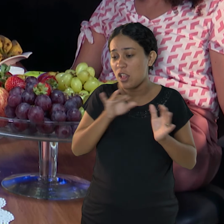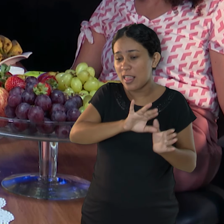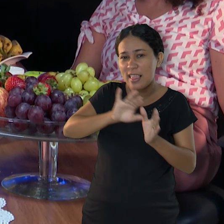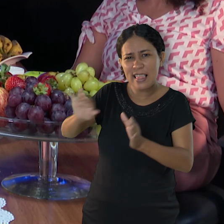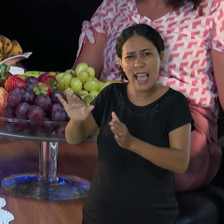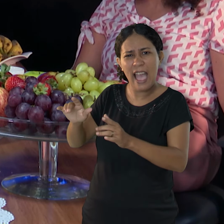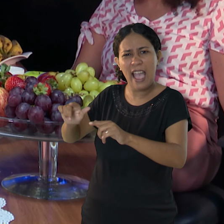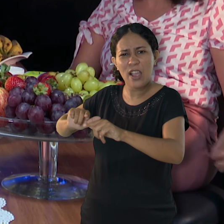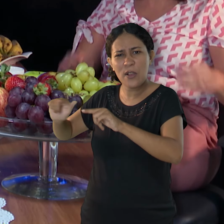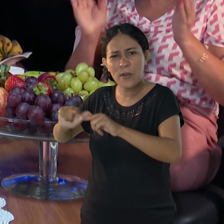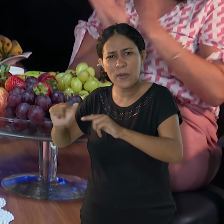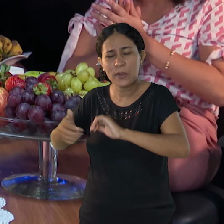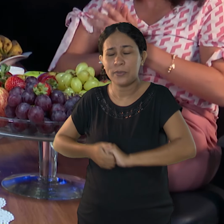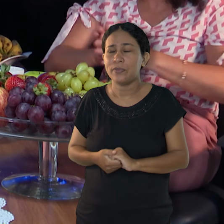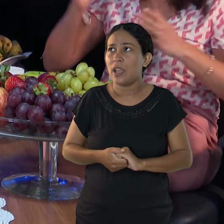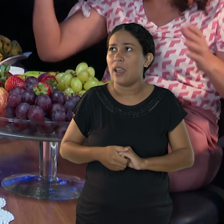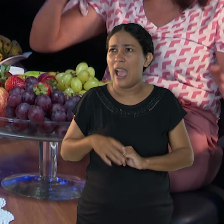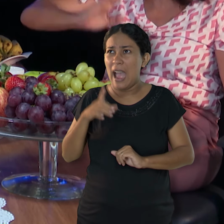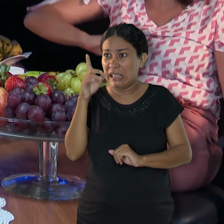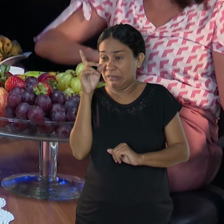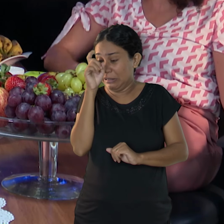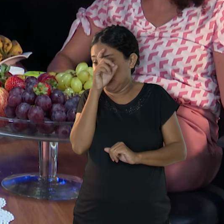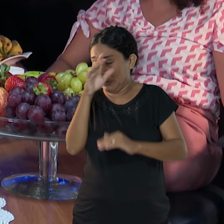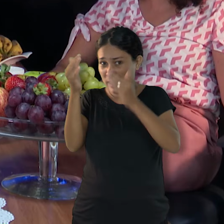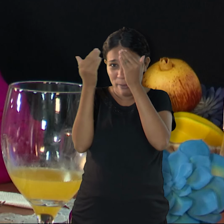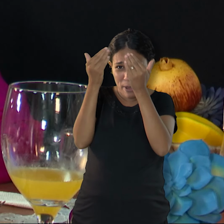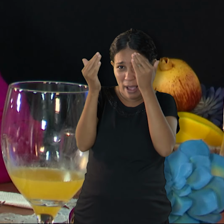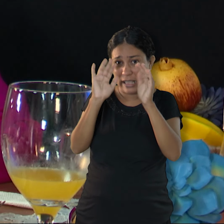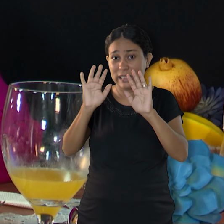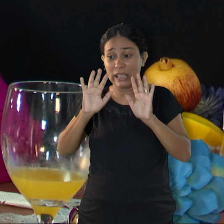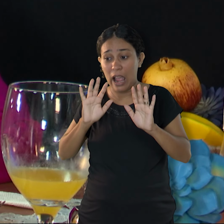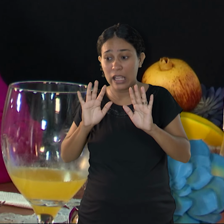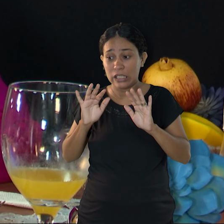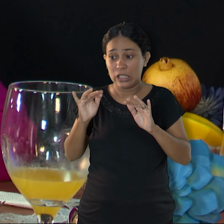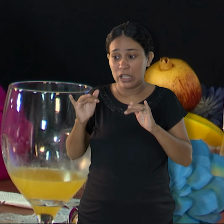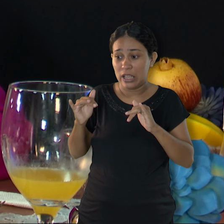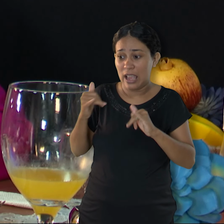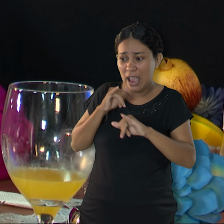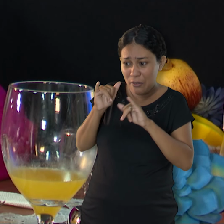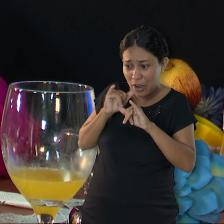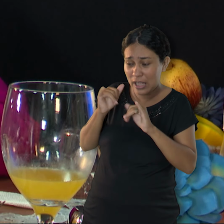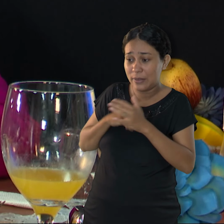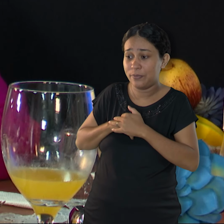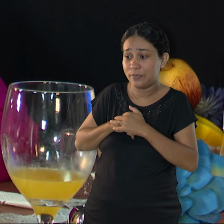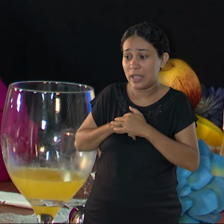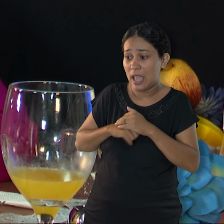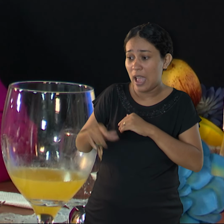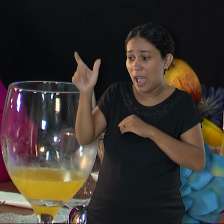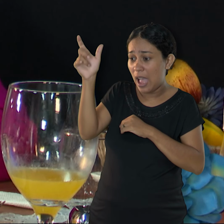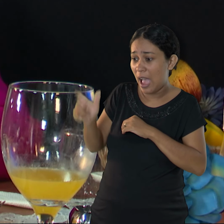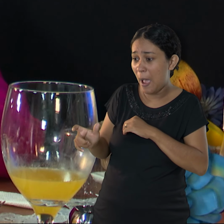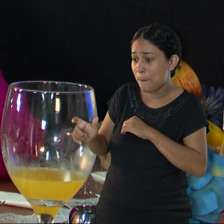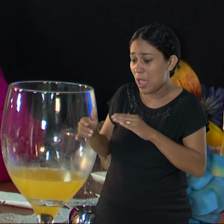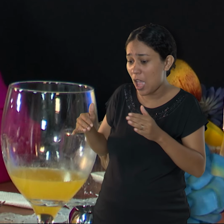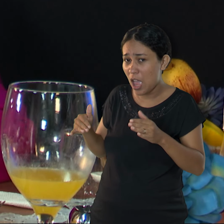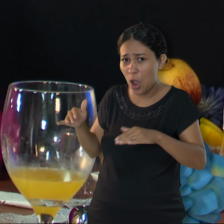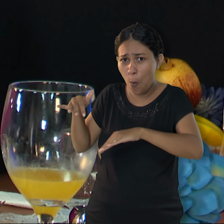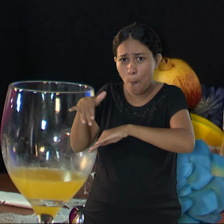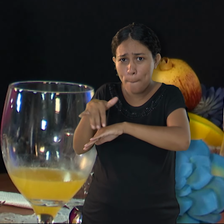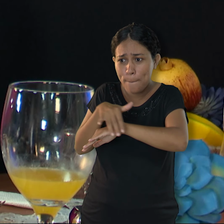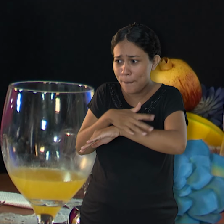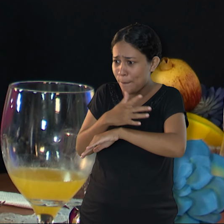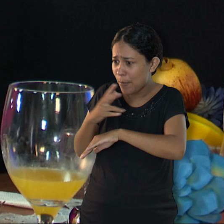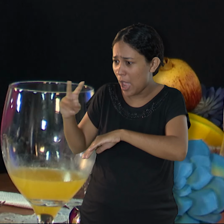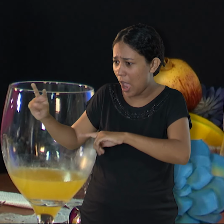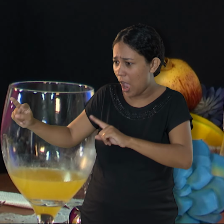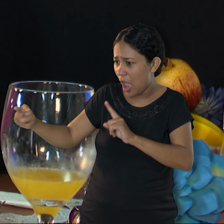contar isso. Conta que é pra Quando as pessoas me olhavam na rua, eu achava, gente, ser servidor do tribunal. Eu entrava em pânico. Eu achava que estavam olhando pra mim, tipo assim, aquela